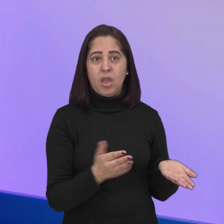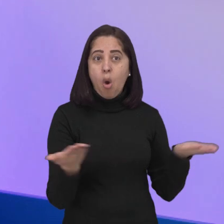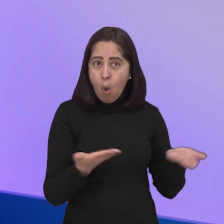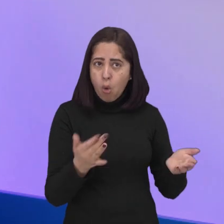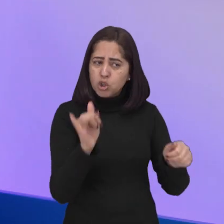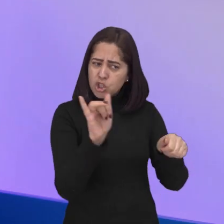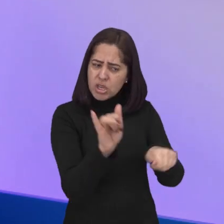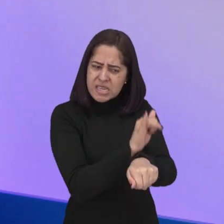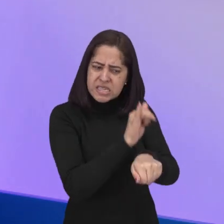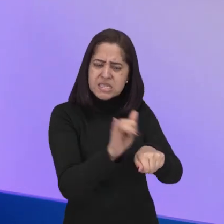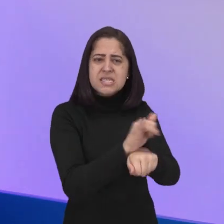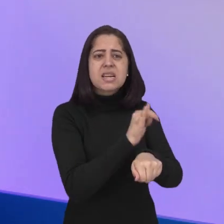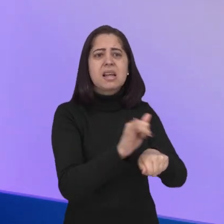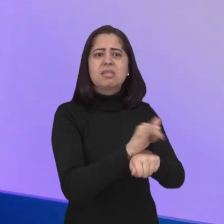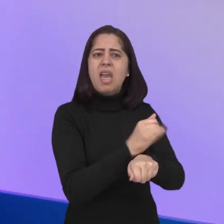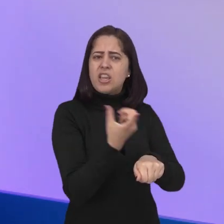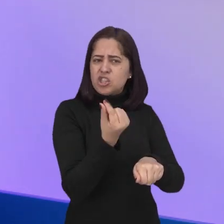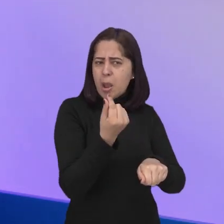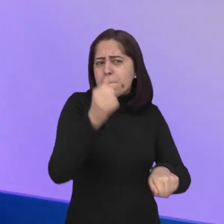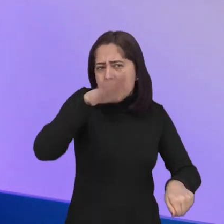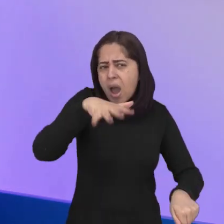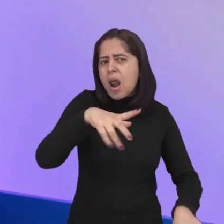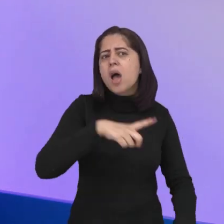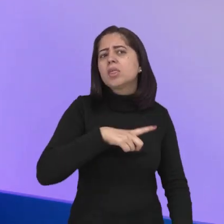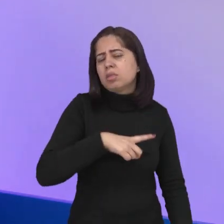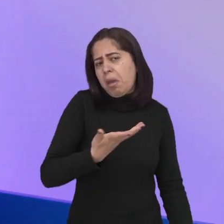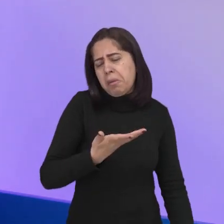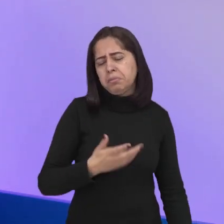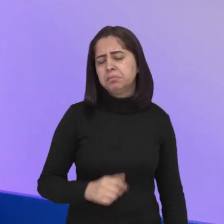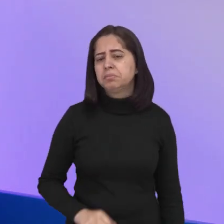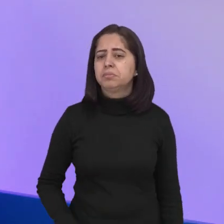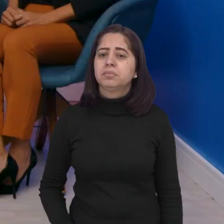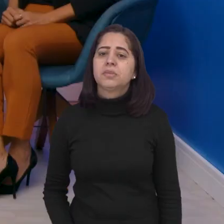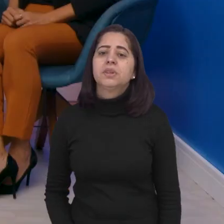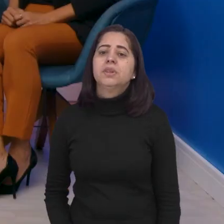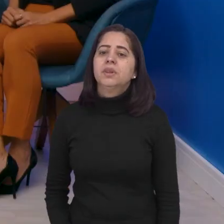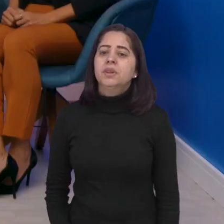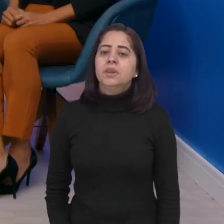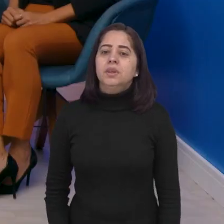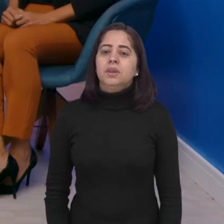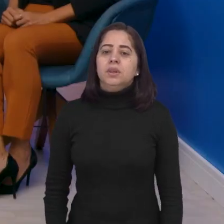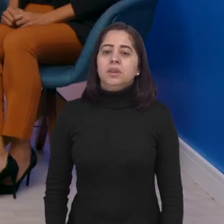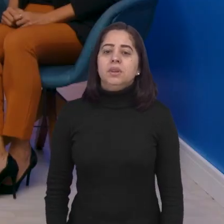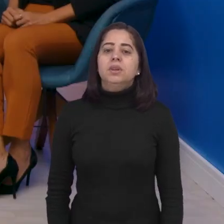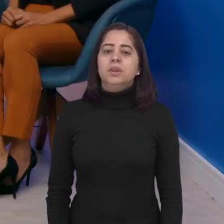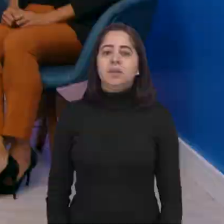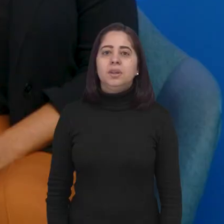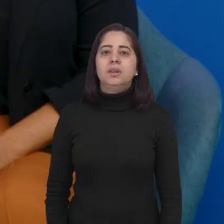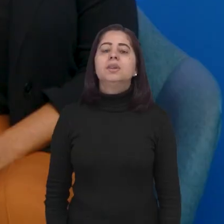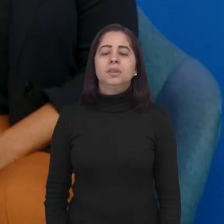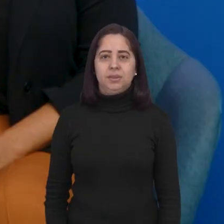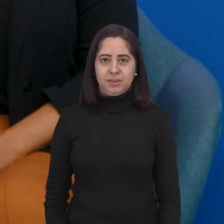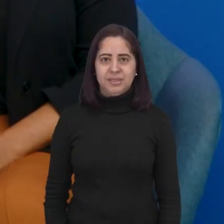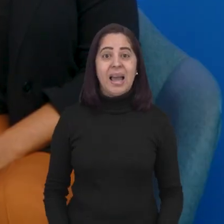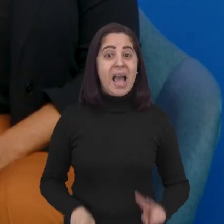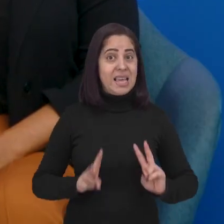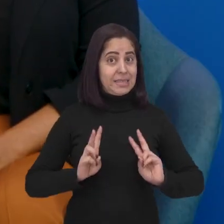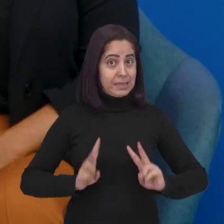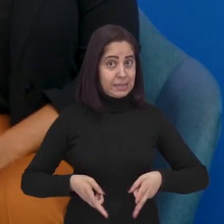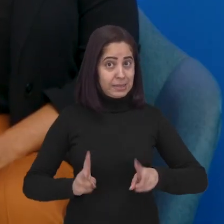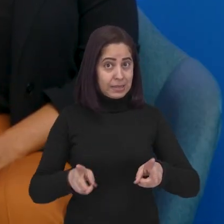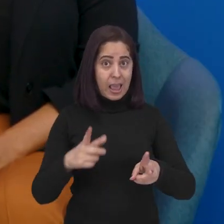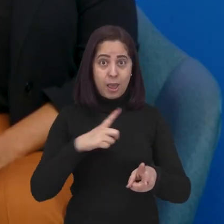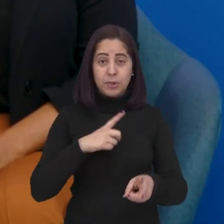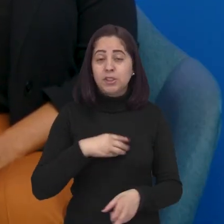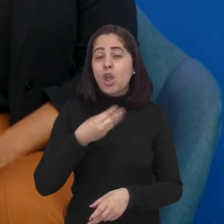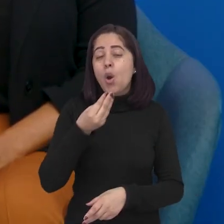meios hoje de se dialogar de forma muito mais barata, muitas vezes até gratuita. Interessante. A gente sempre reserva um espaço aqui